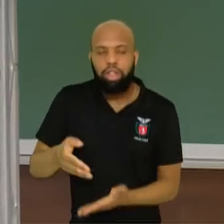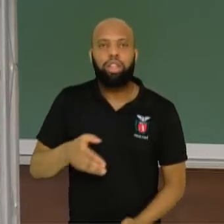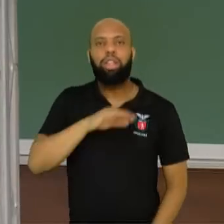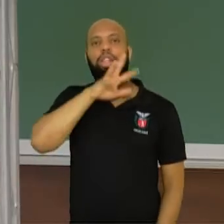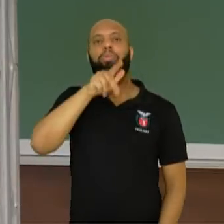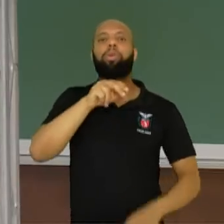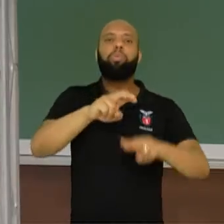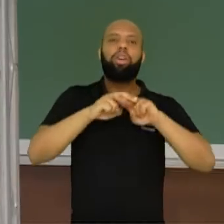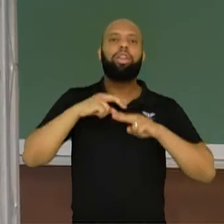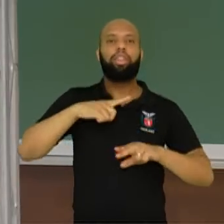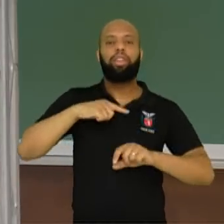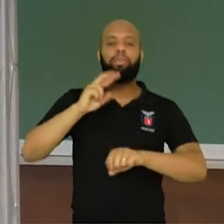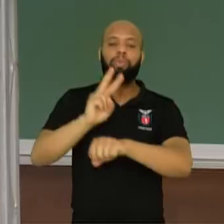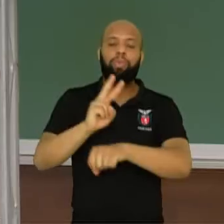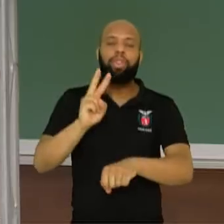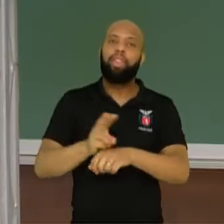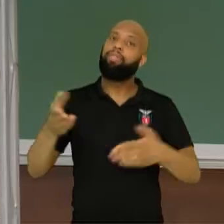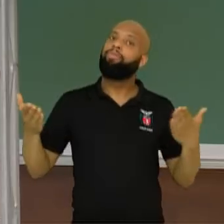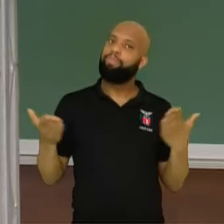correta.